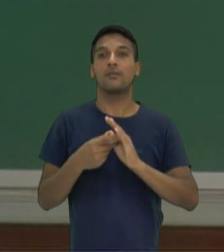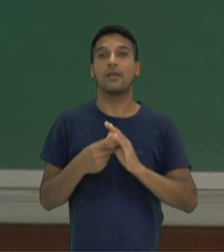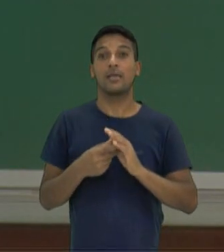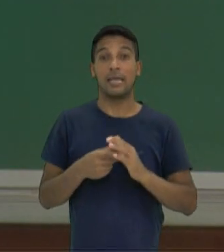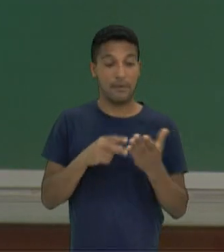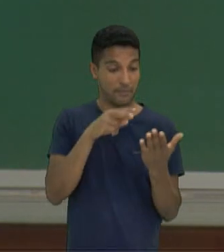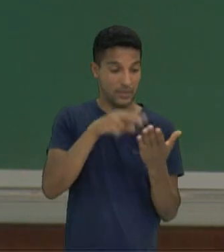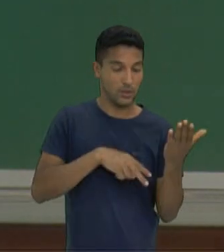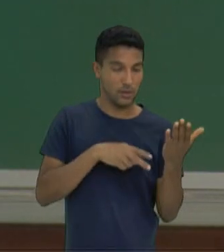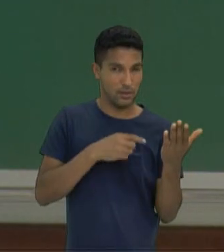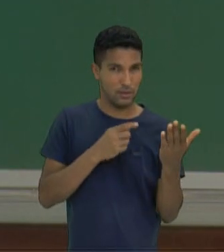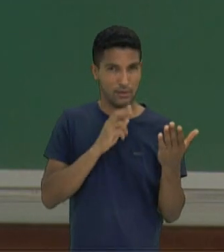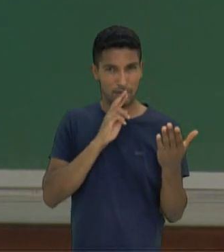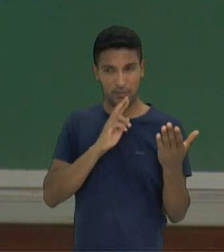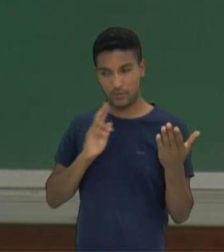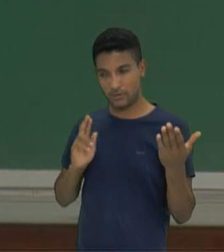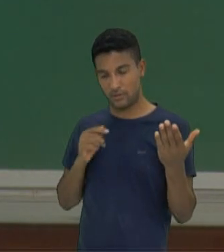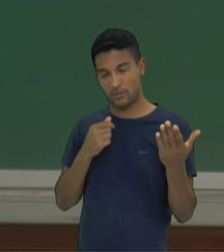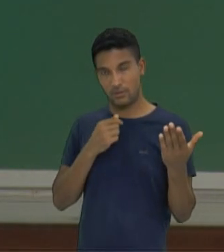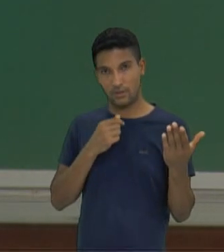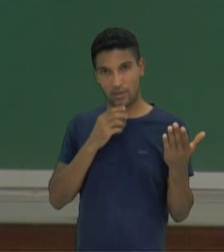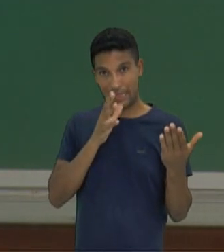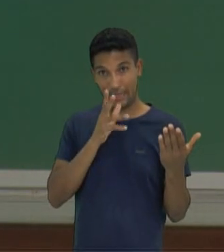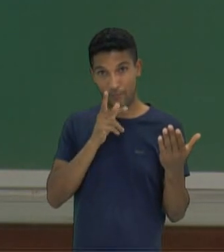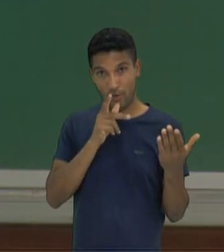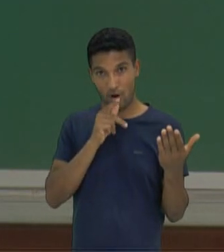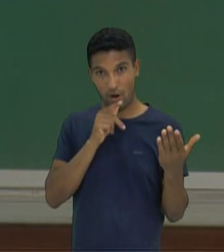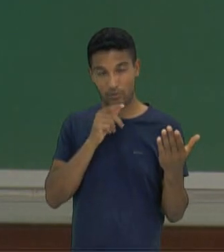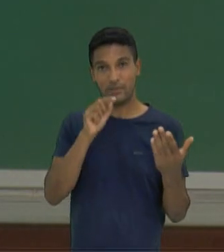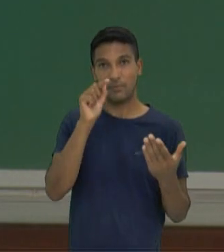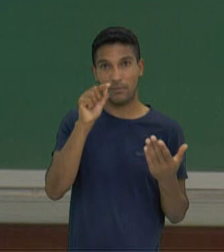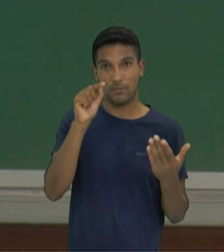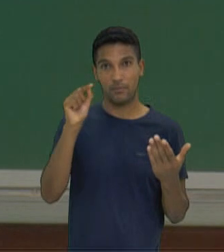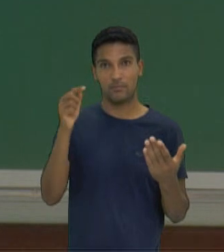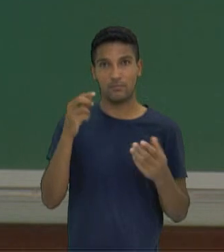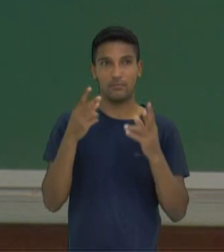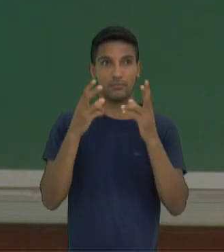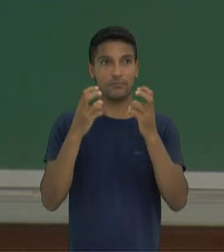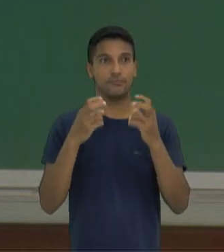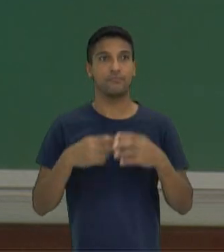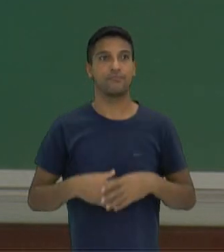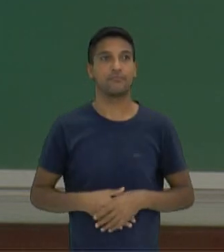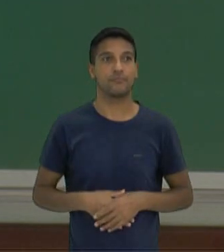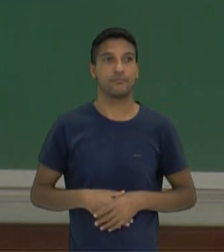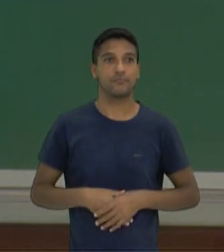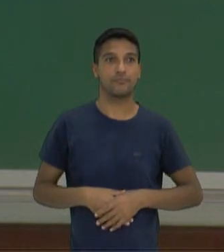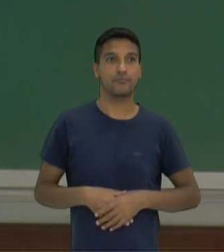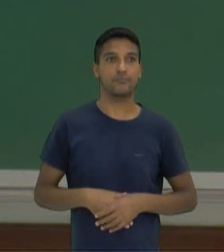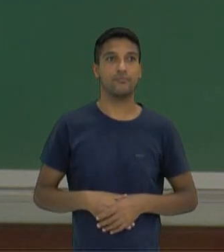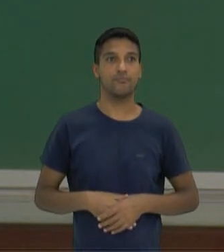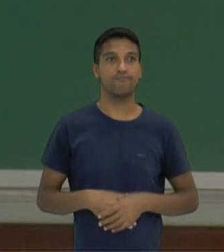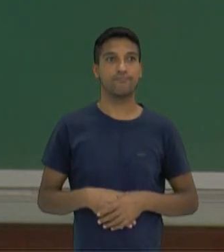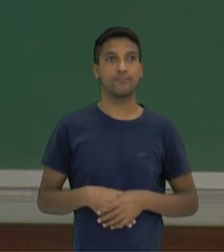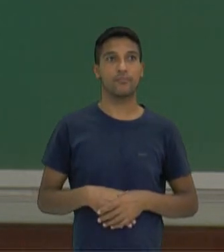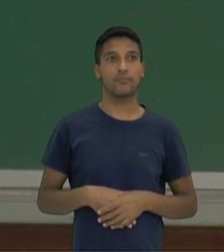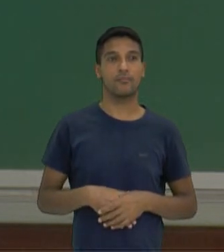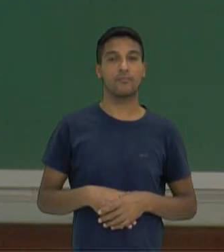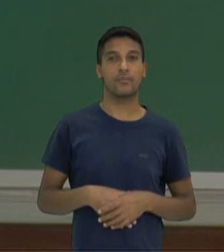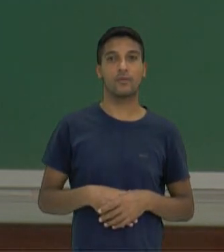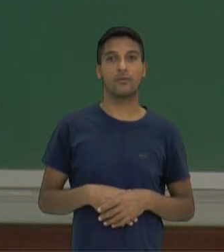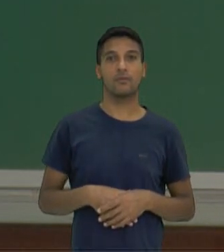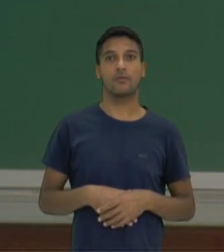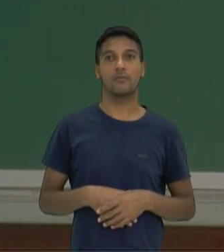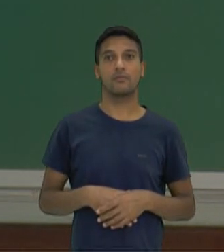para responder o que foi solicitado, para continuar esse raciocínio, certo? Agora, uma nova